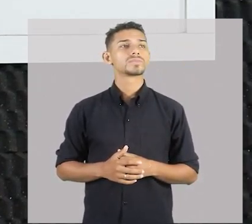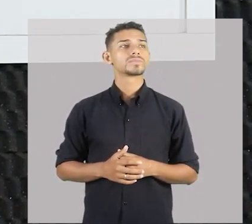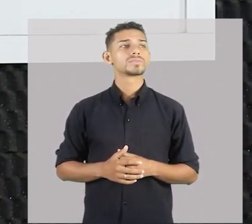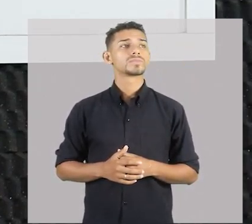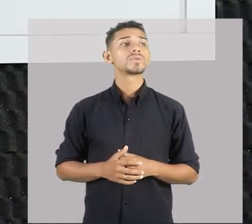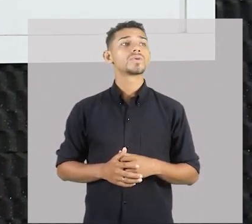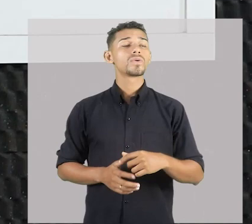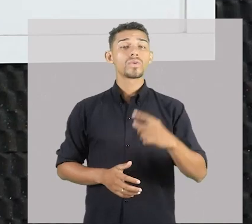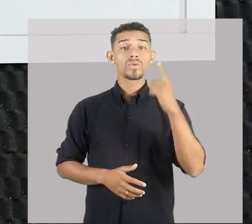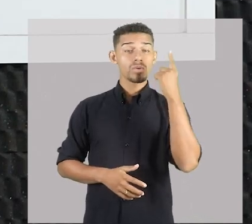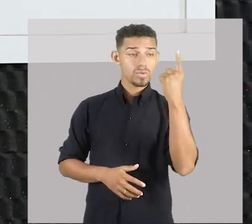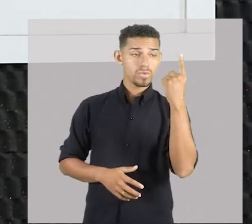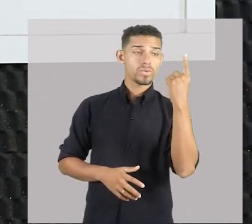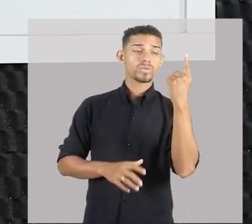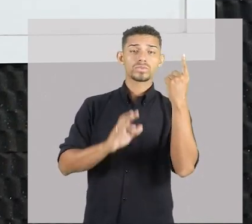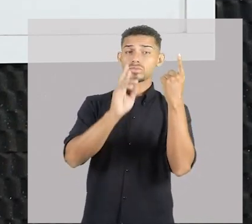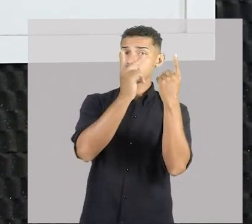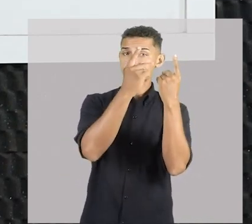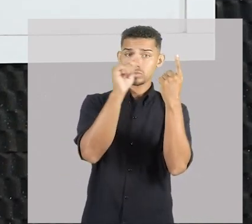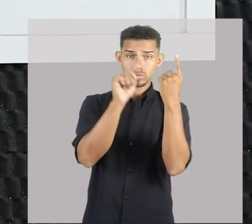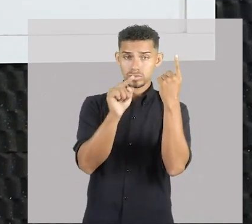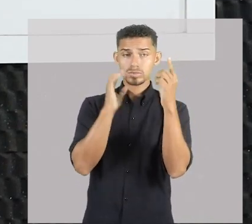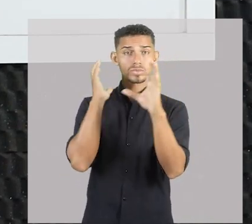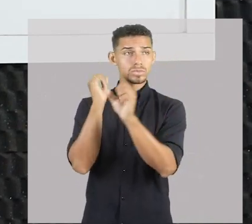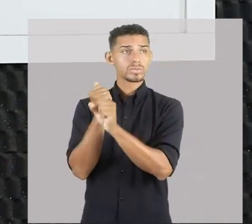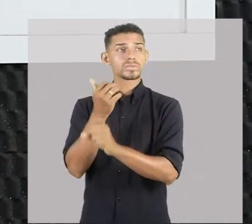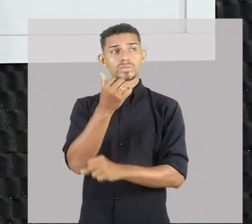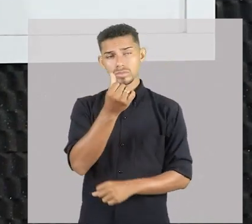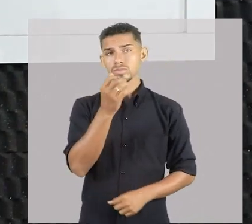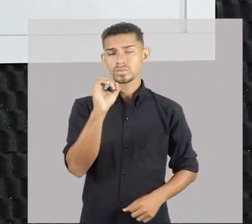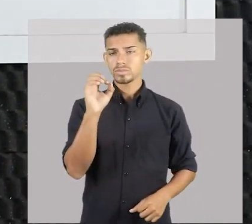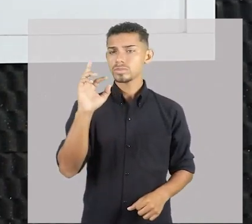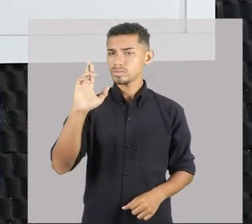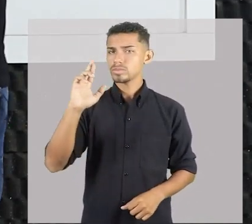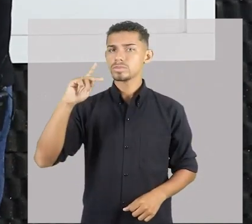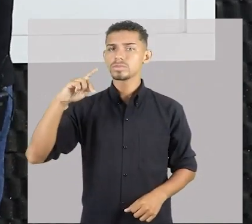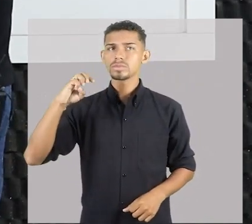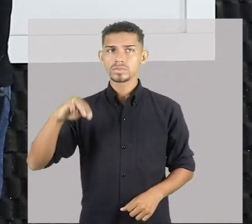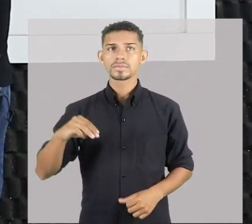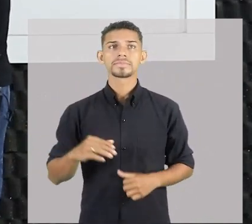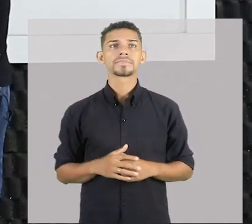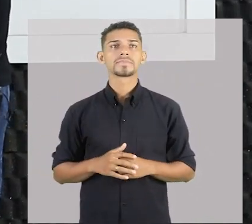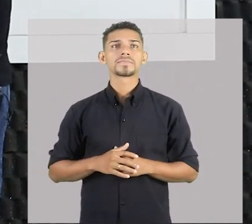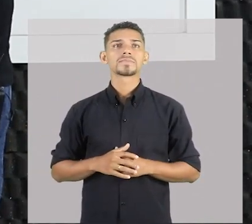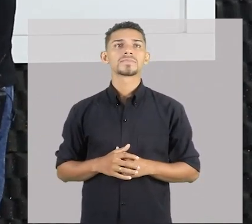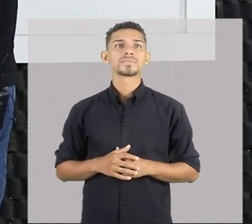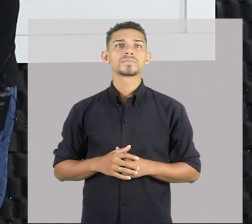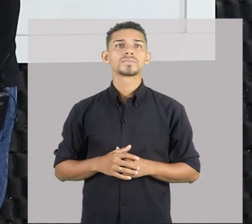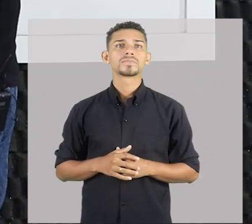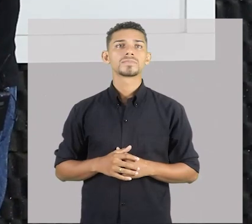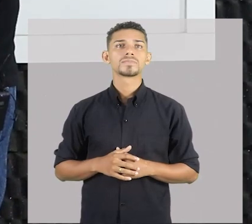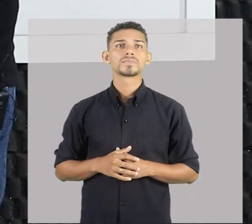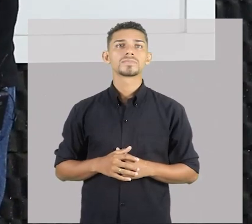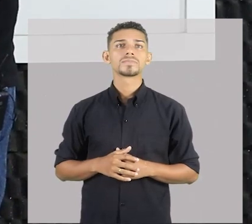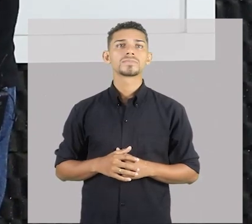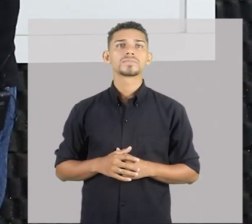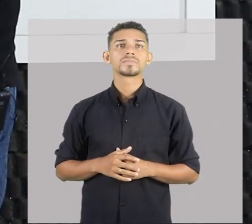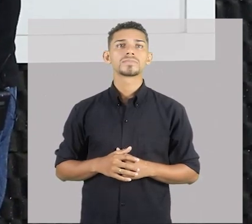tá? Hertz. 1 Hz é 60 RPM, então vamos para cá, ó. 1 Hz